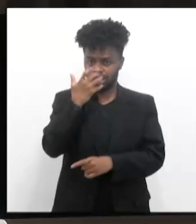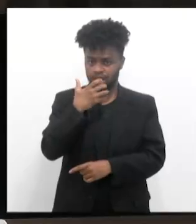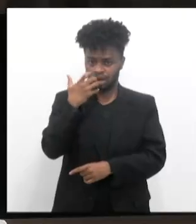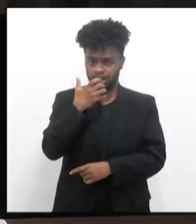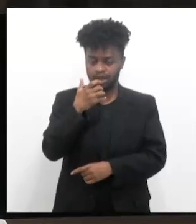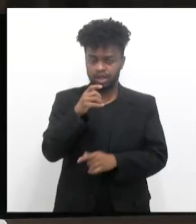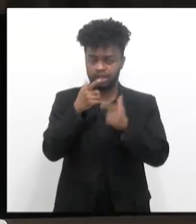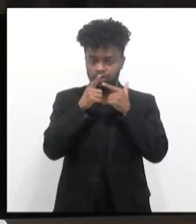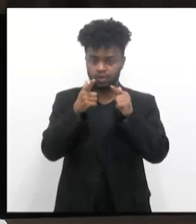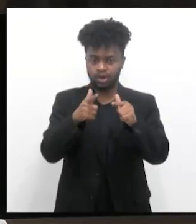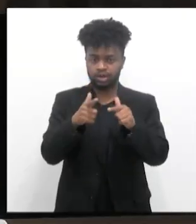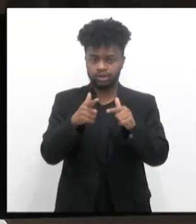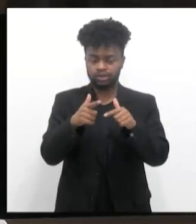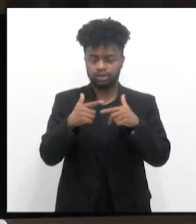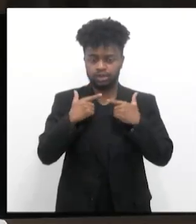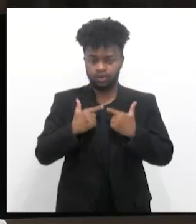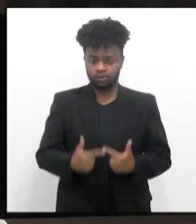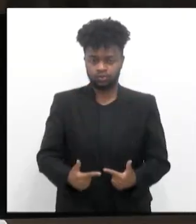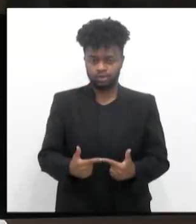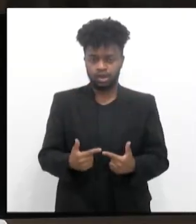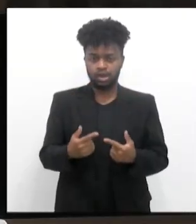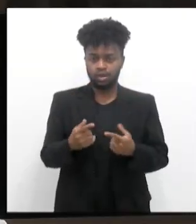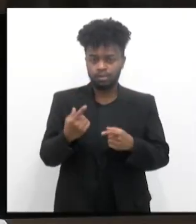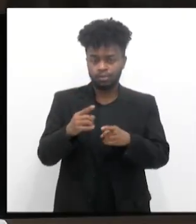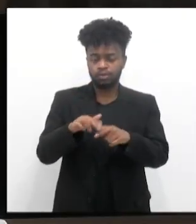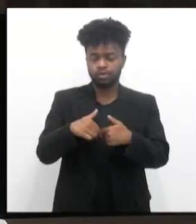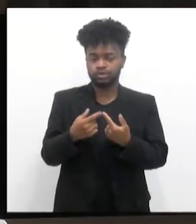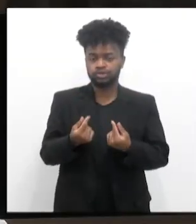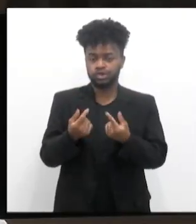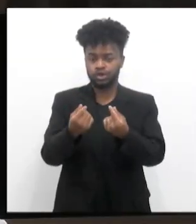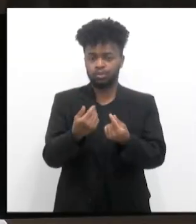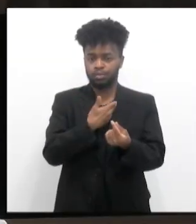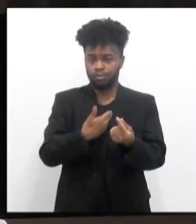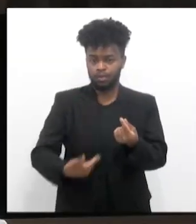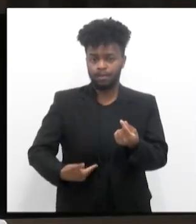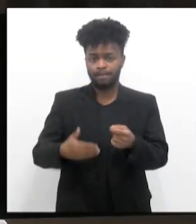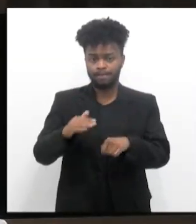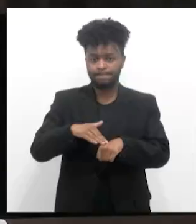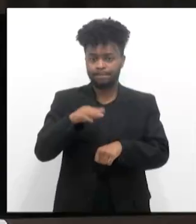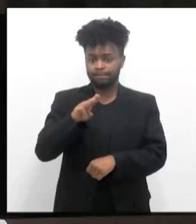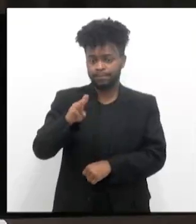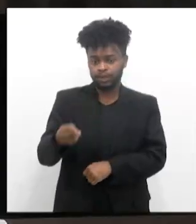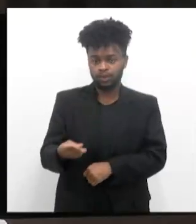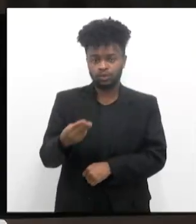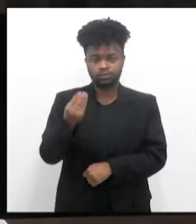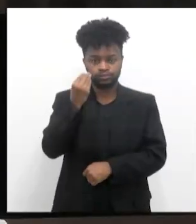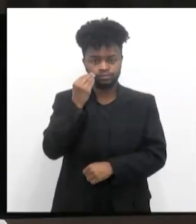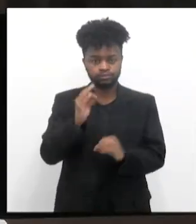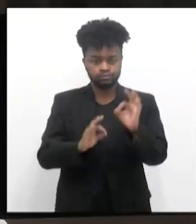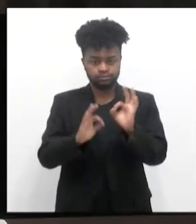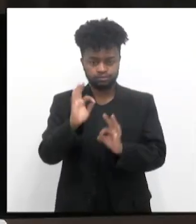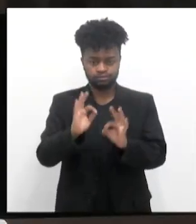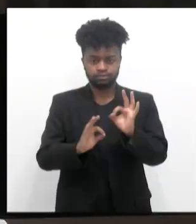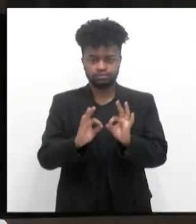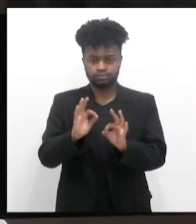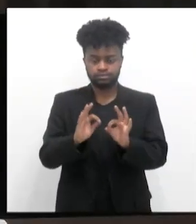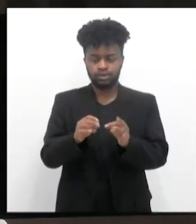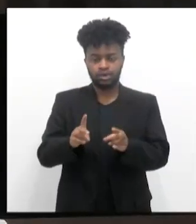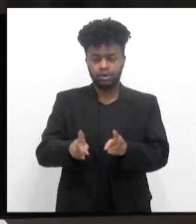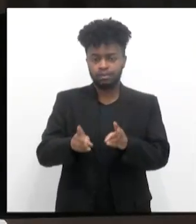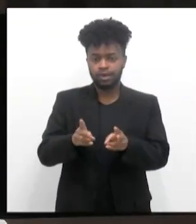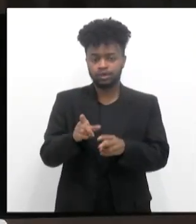linguagem neutra, cujo dinheiro público por mais de milhões foi gasto para produzir esse